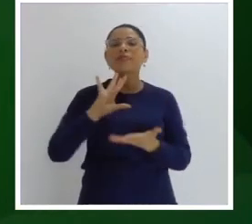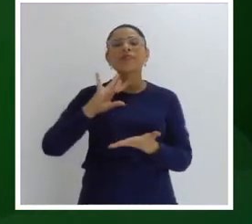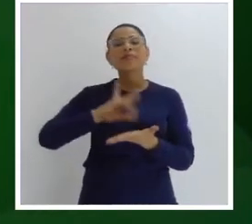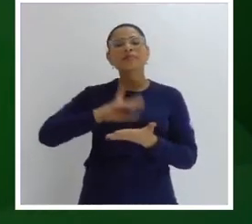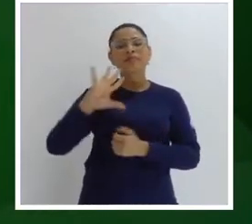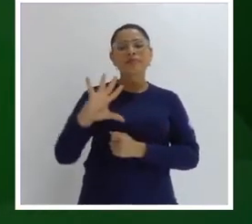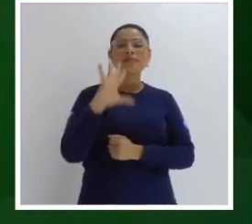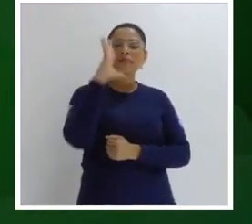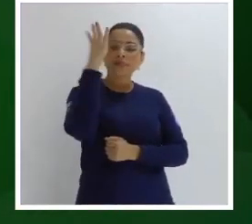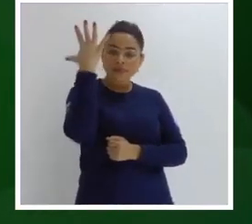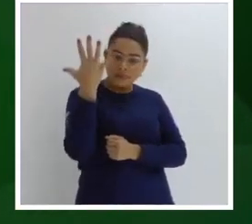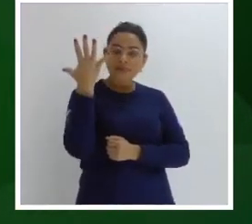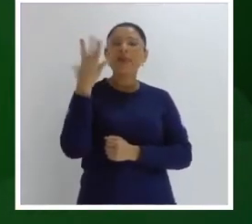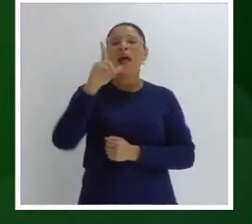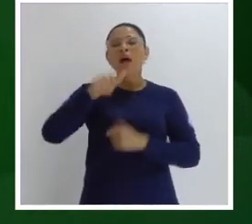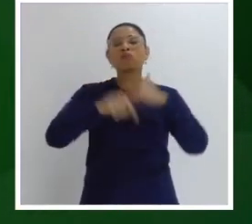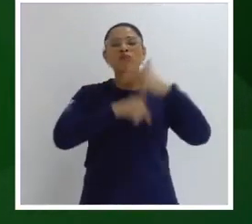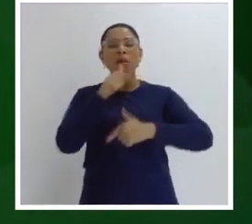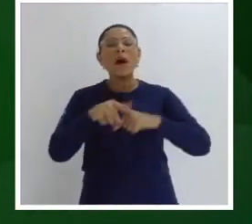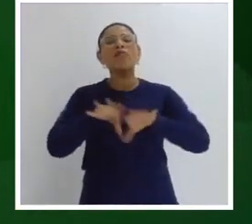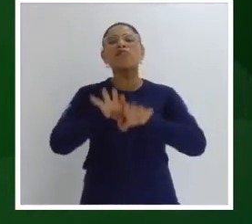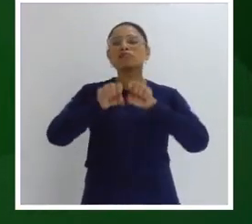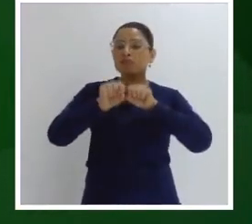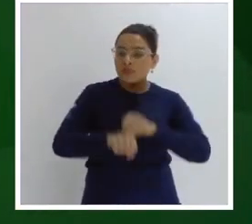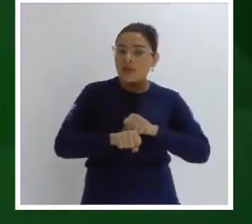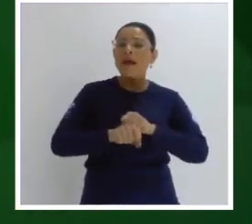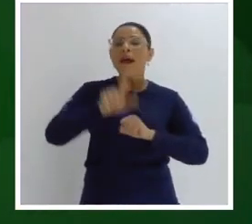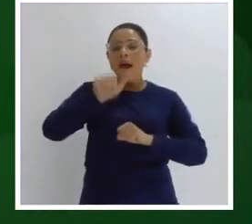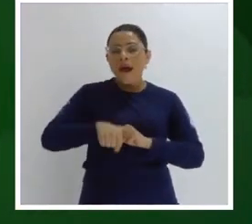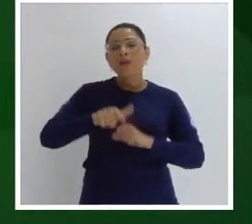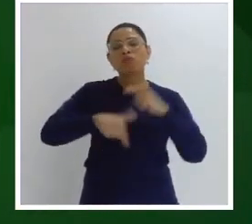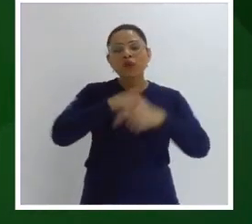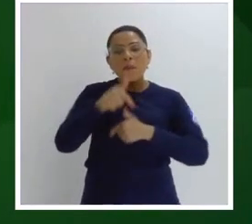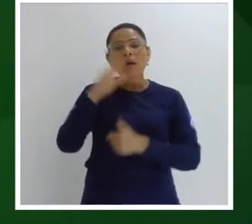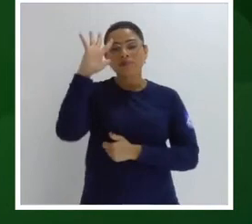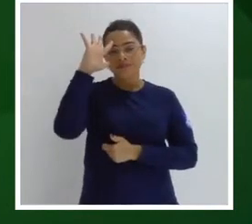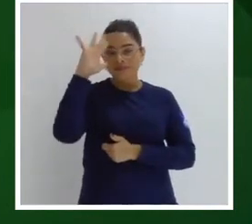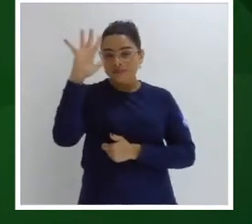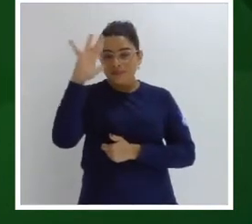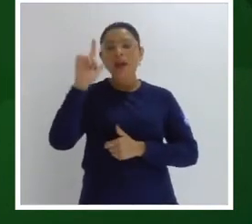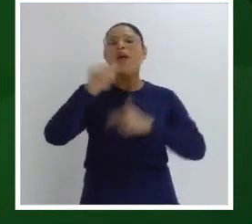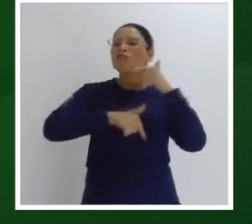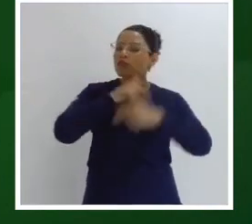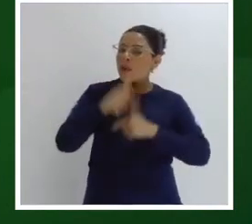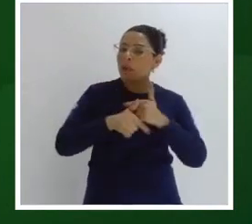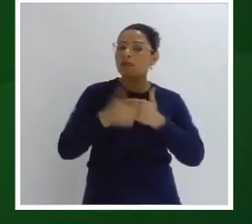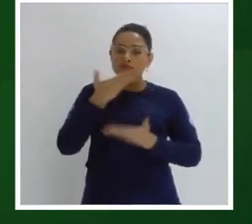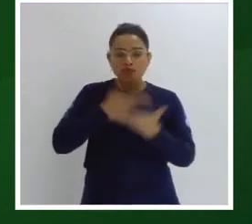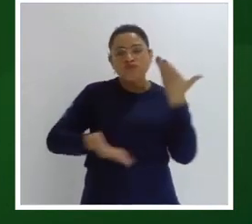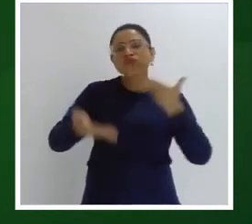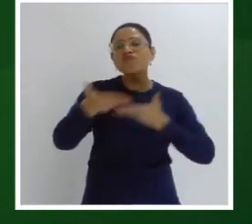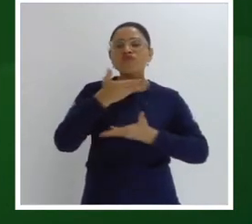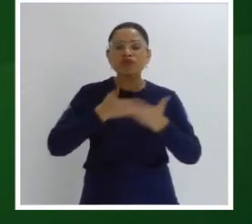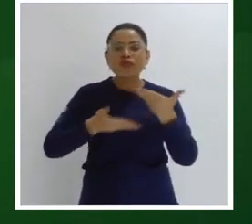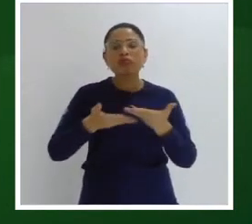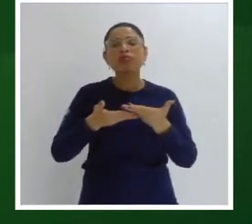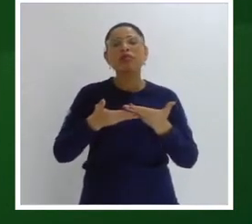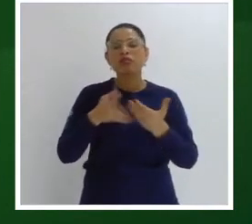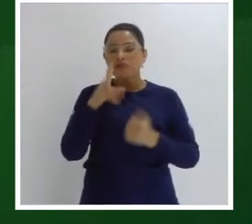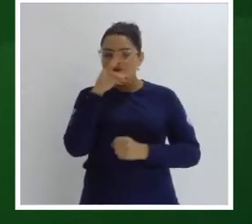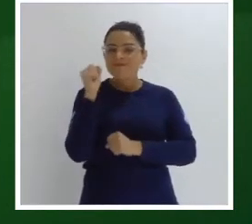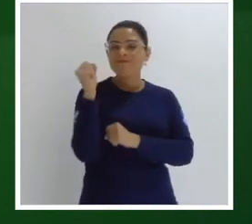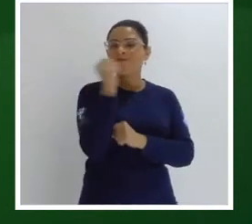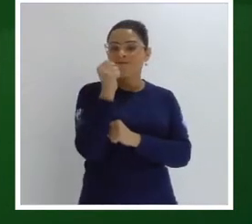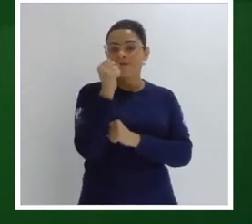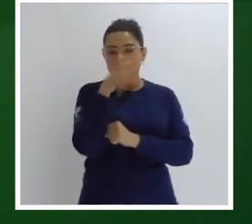né um trabalho formativo é um trabalho de reflexão né um trabalho de colaboração e de fortalecimento